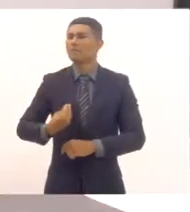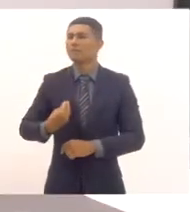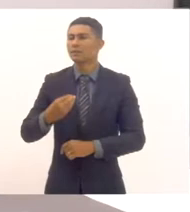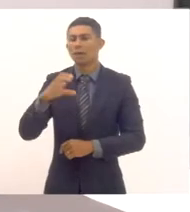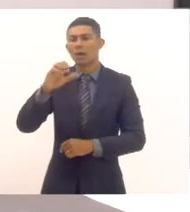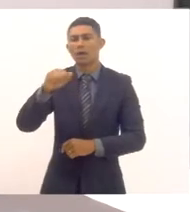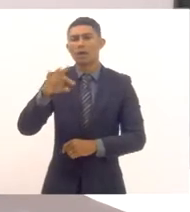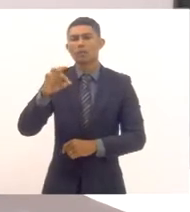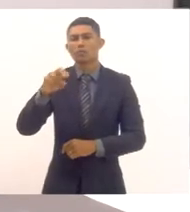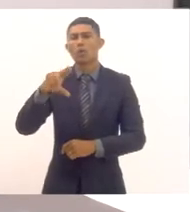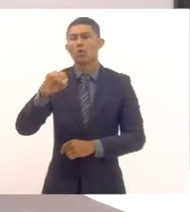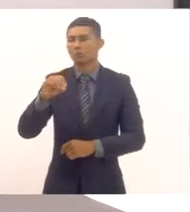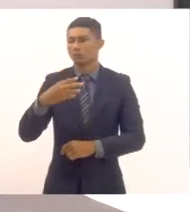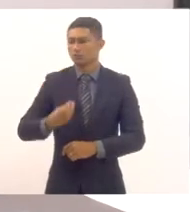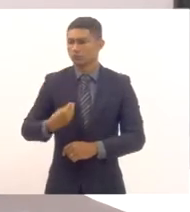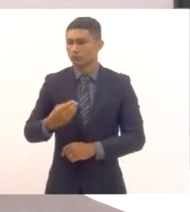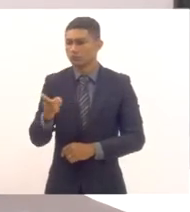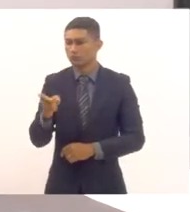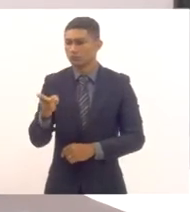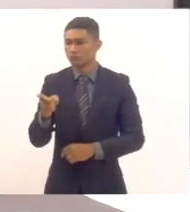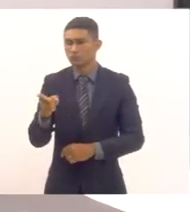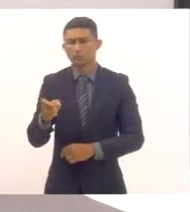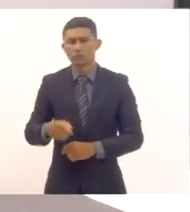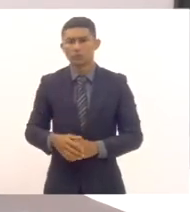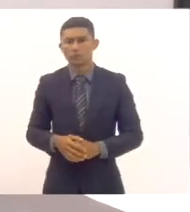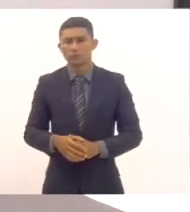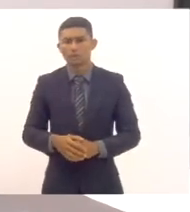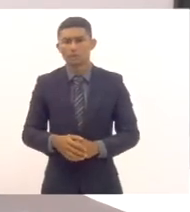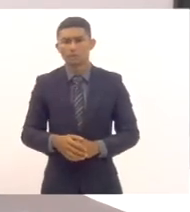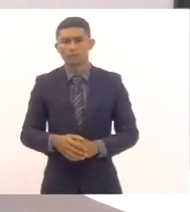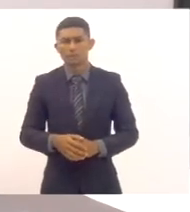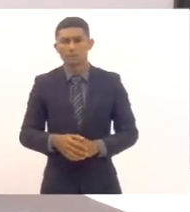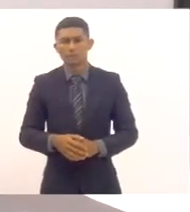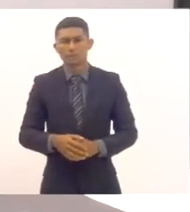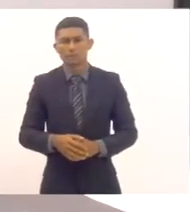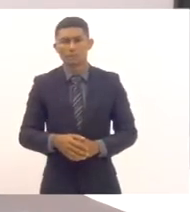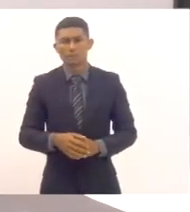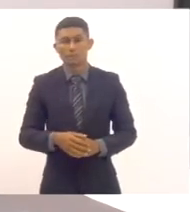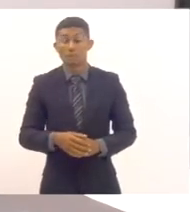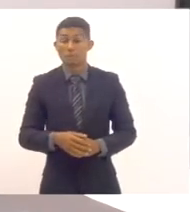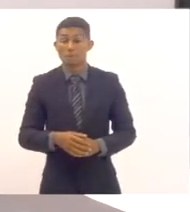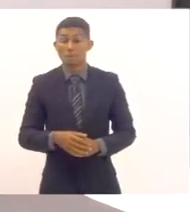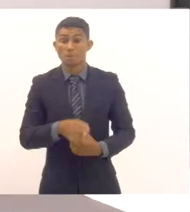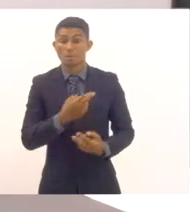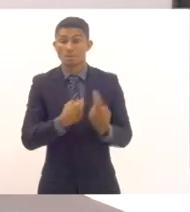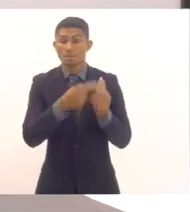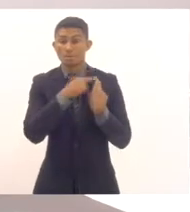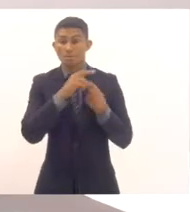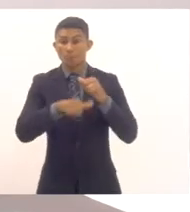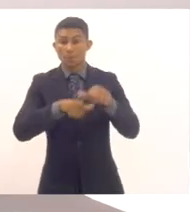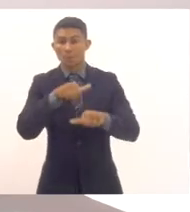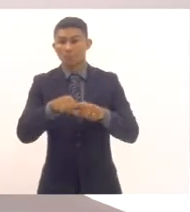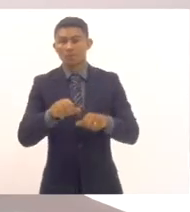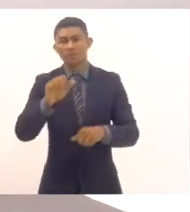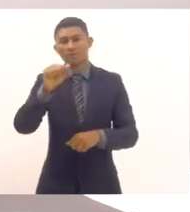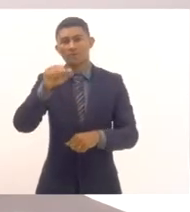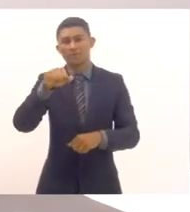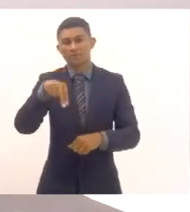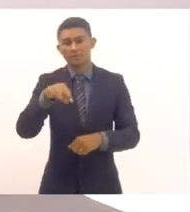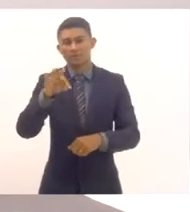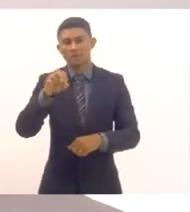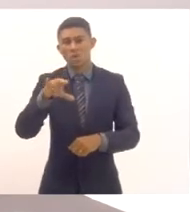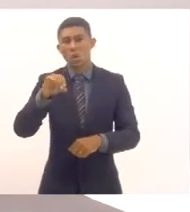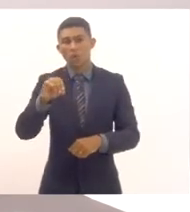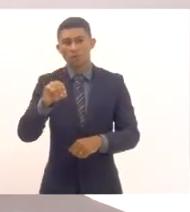Oi Júlia mudou a potência aí amo com muda né Antônio Carlos agora minha direita estava